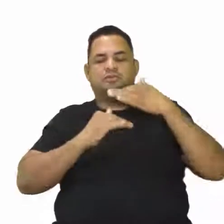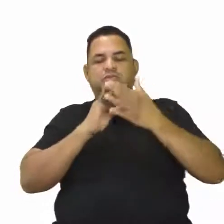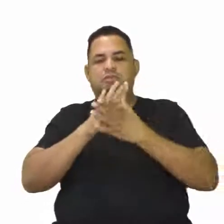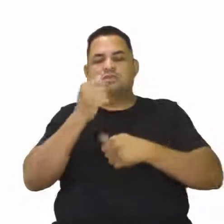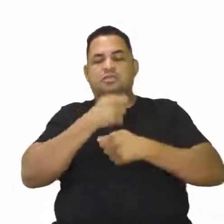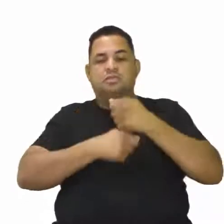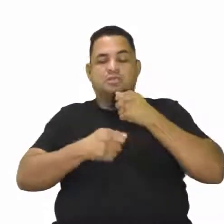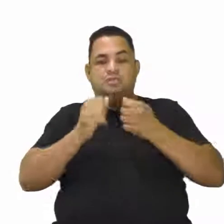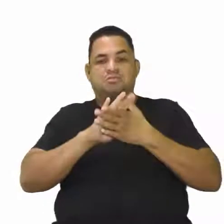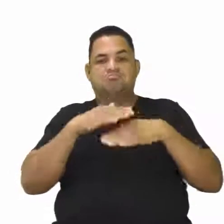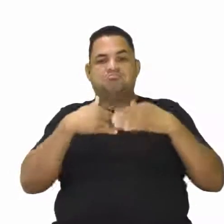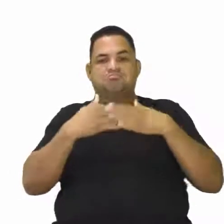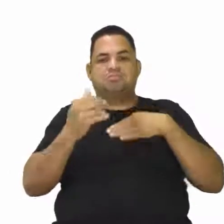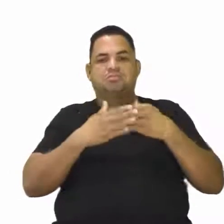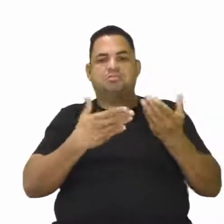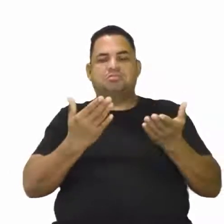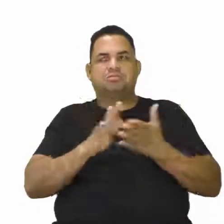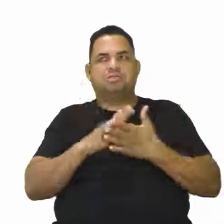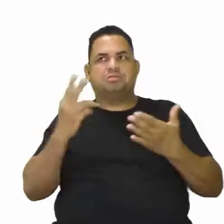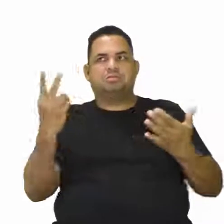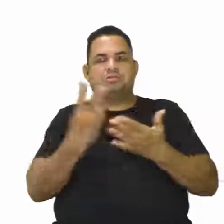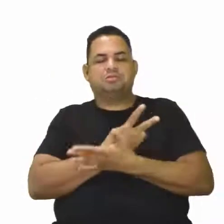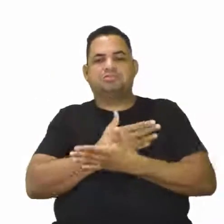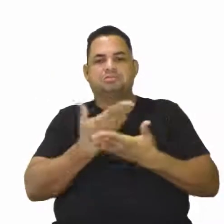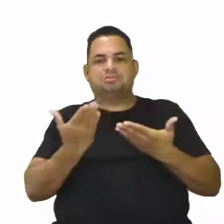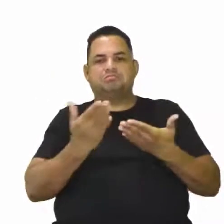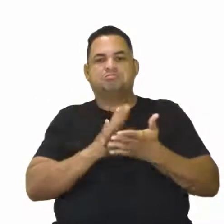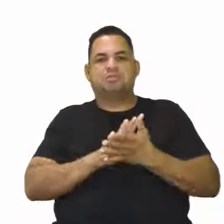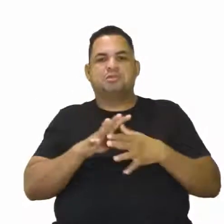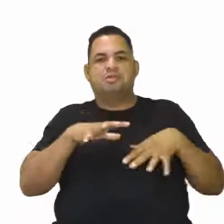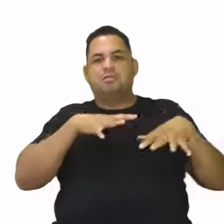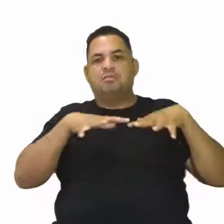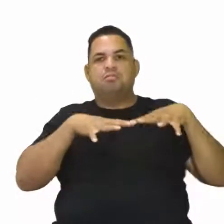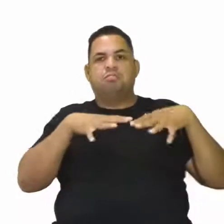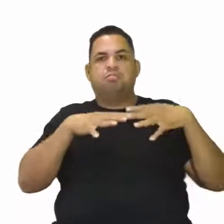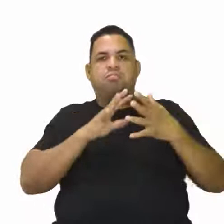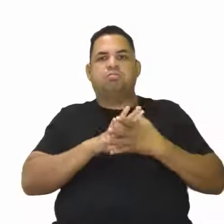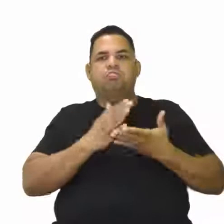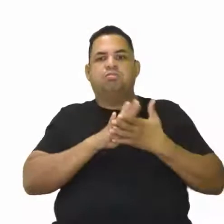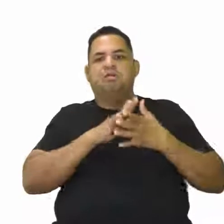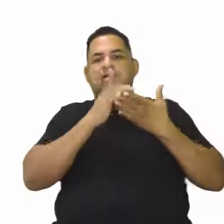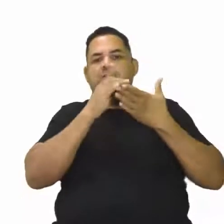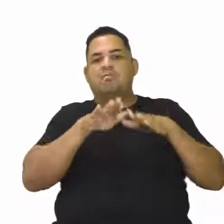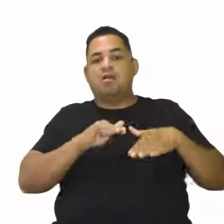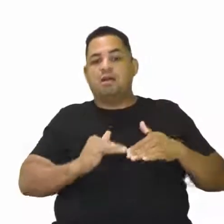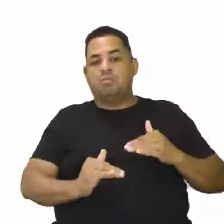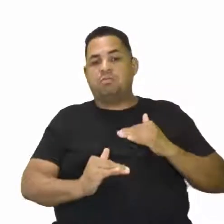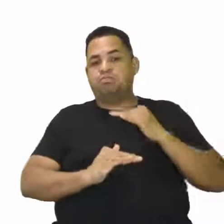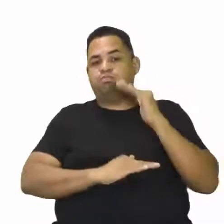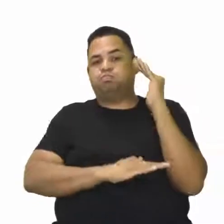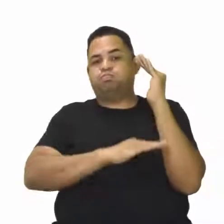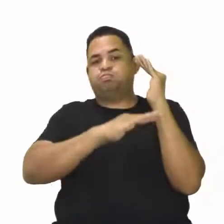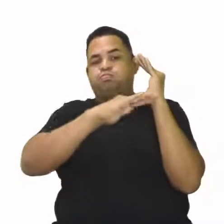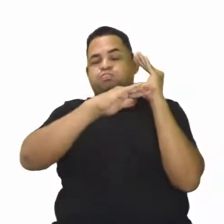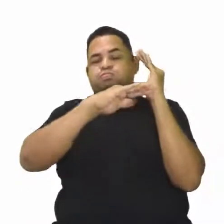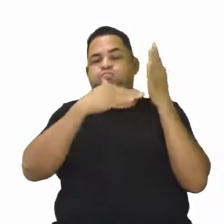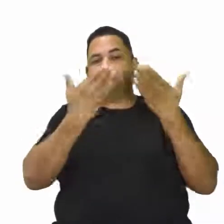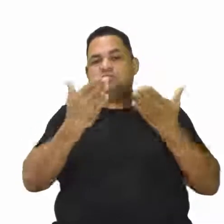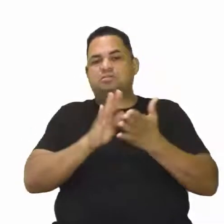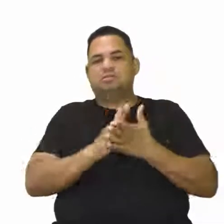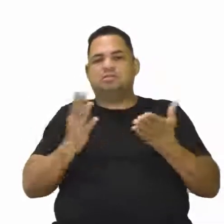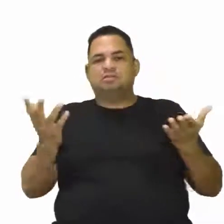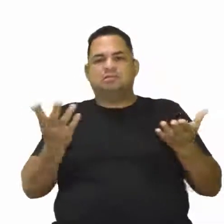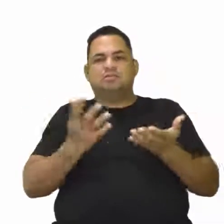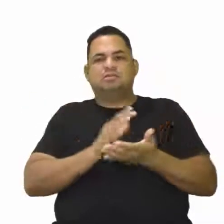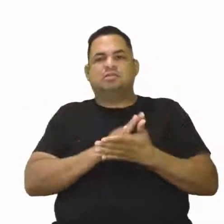economicamente, que qualquer tragédia que possa acontecer, um terremoto, um tsunami, ou qualquer coisa que possa acontecer no país, que